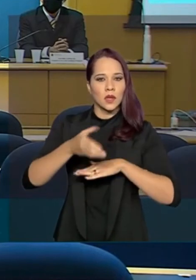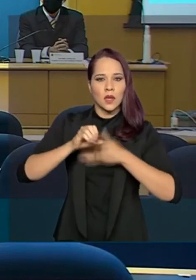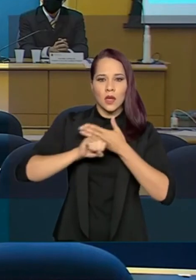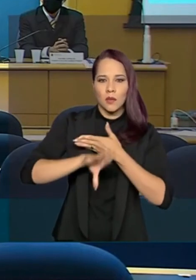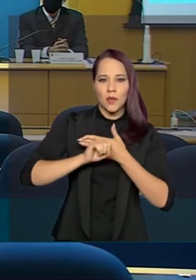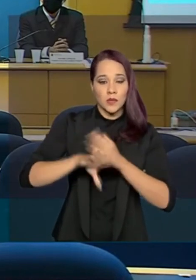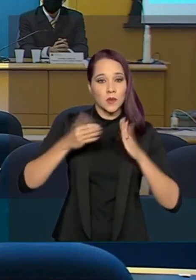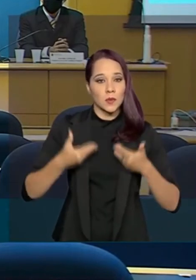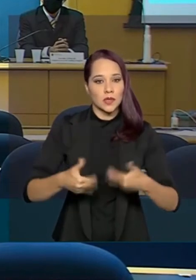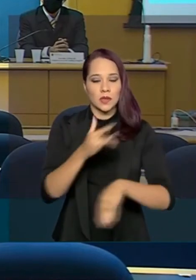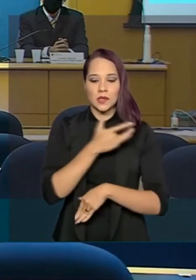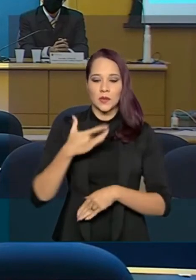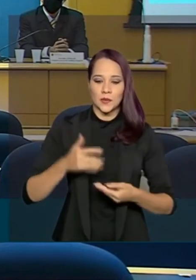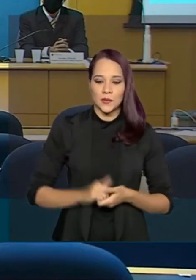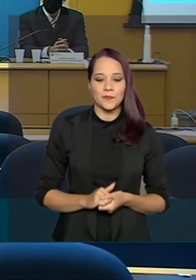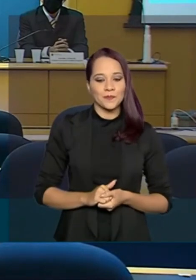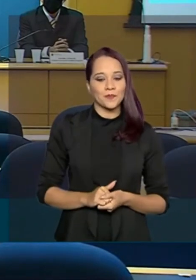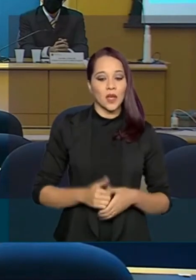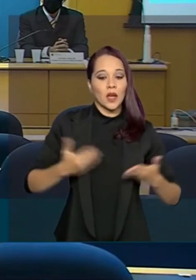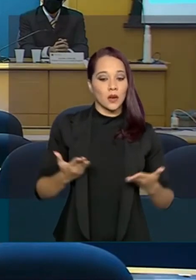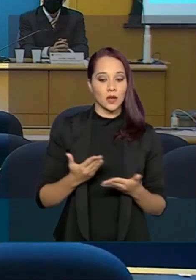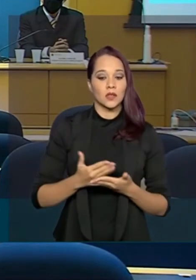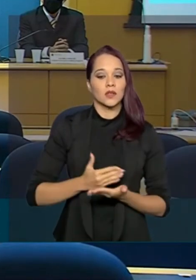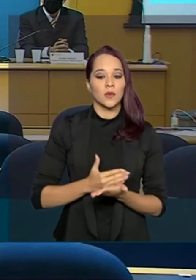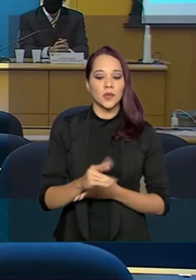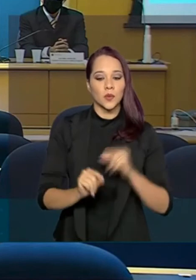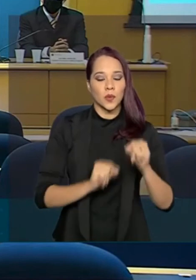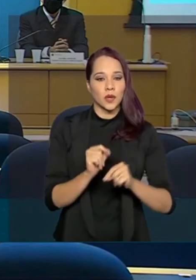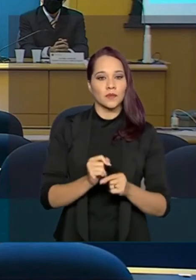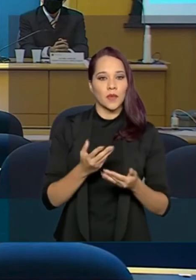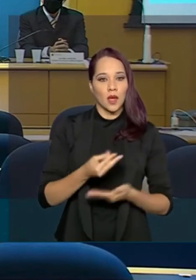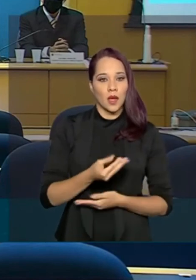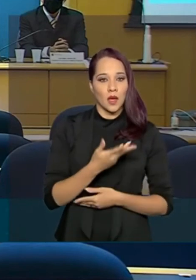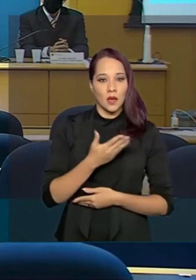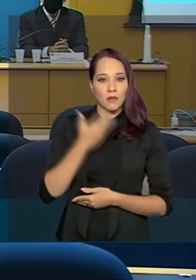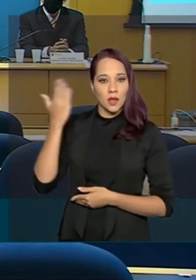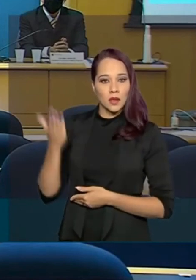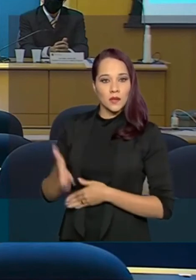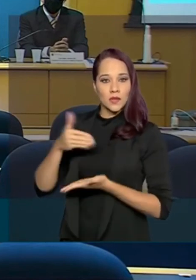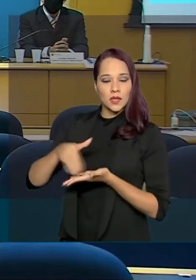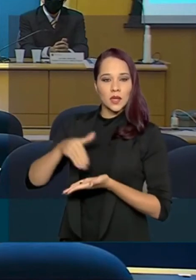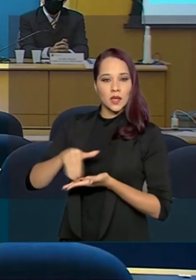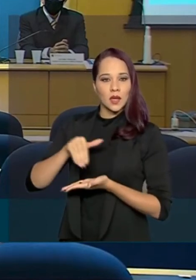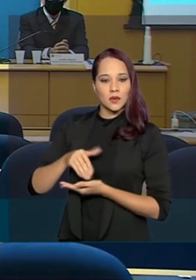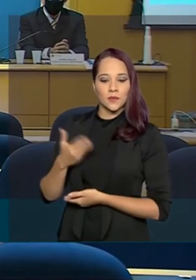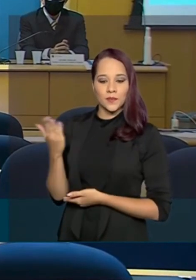Saúde. Neste momento, nós iniciamos passando a palavra para o secretário Elcio Franco.